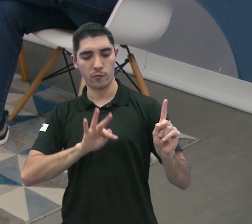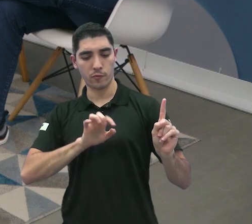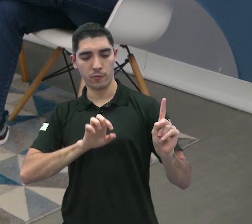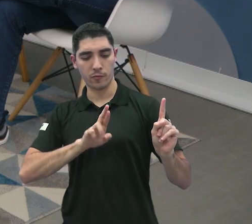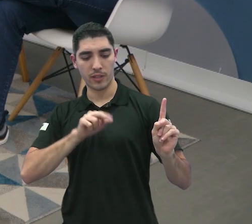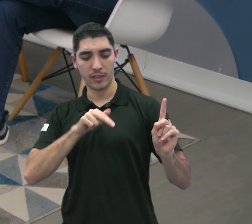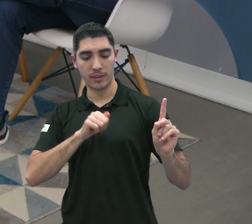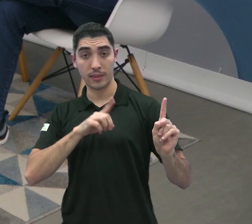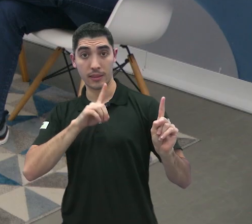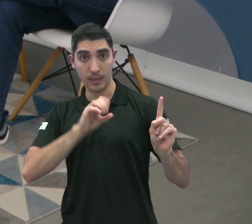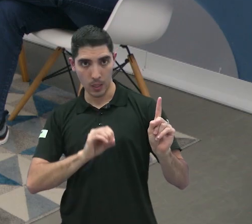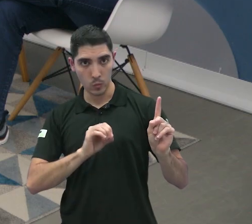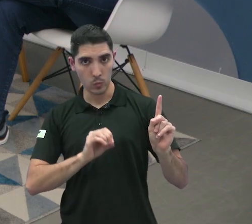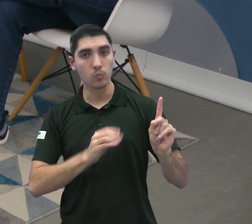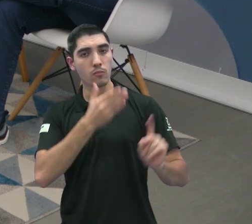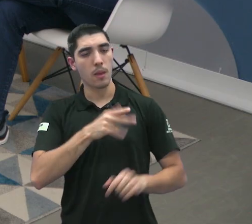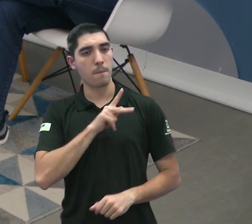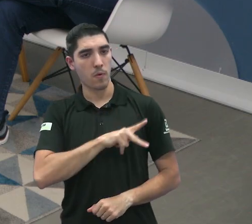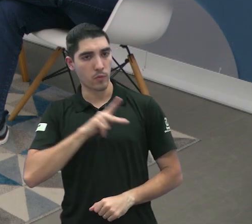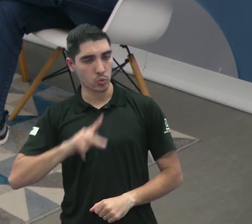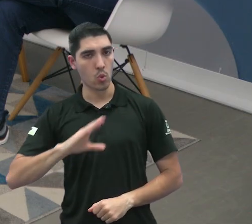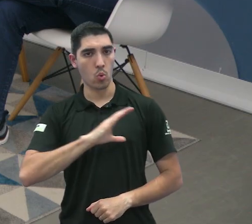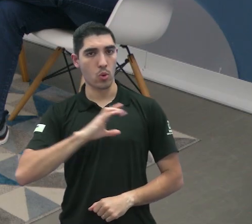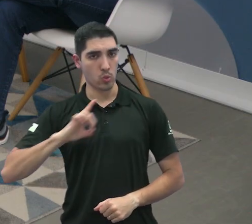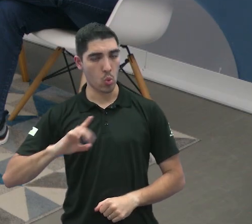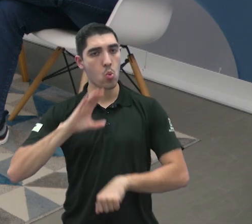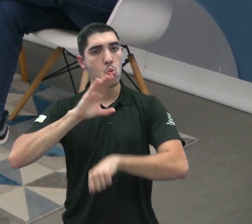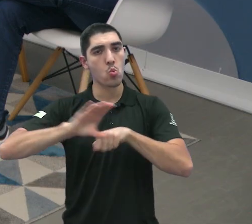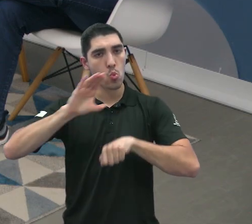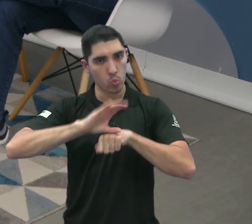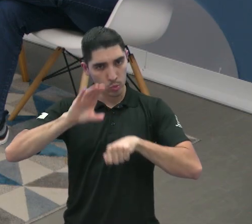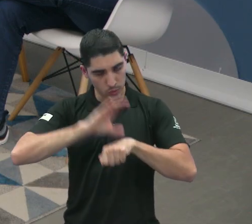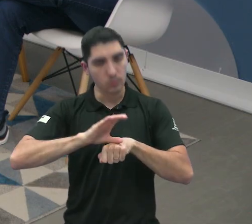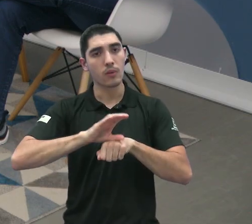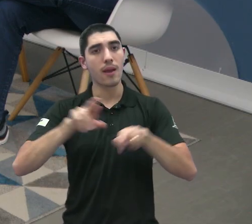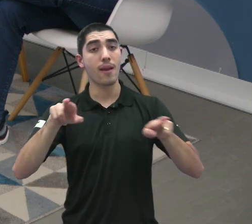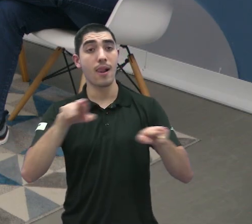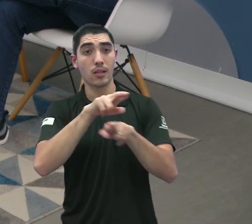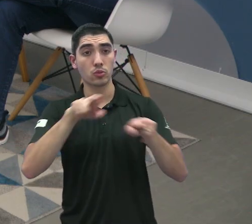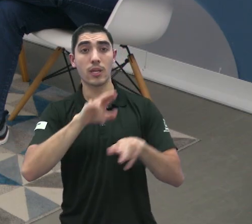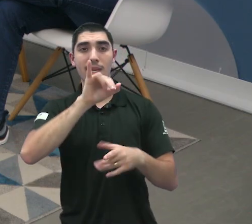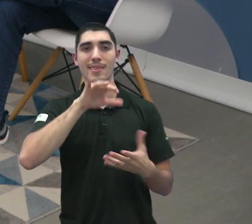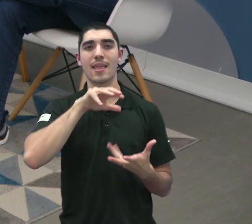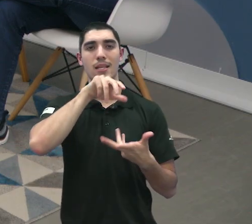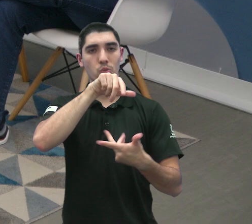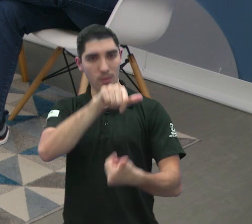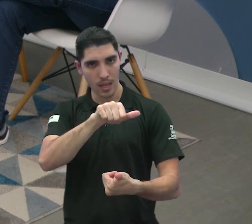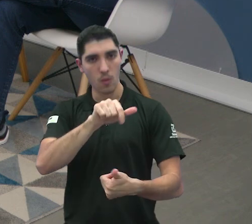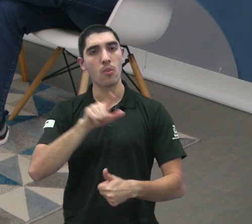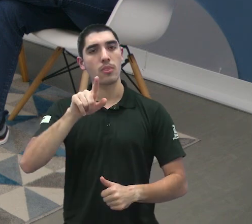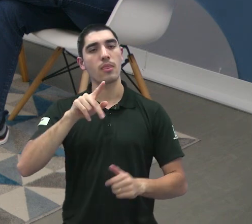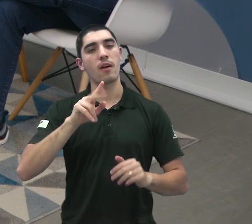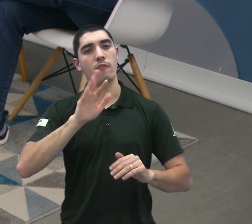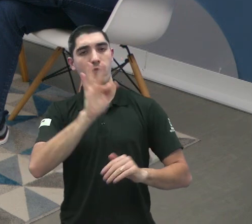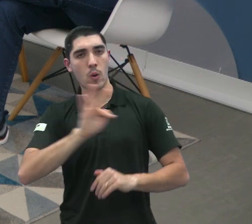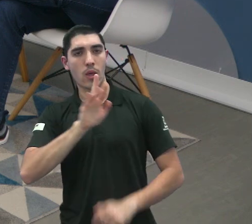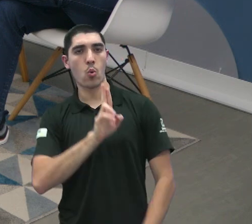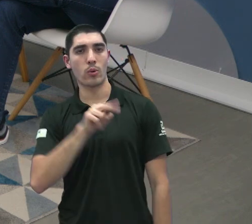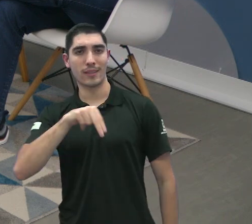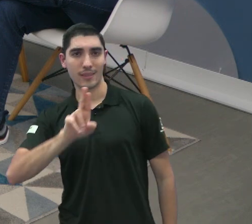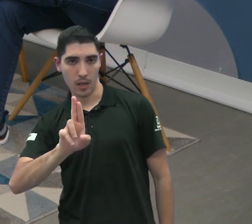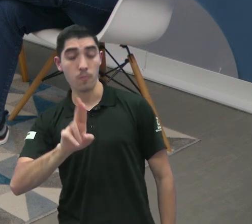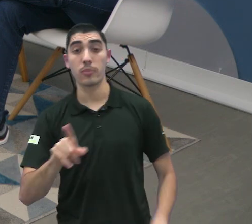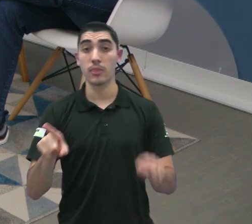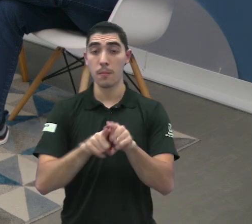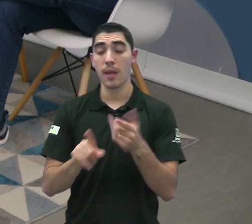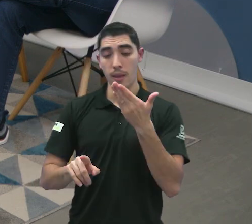Martins Ustares, que é professor e coordenador do curso de Relações Internacionais da Unital, e também a